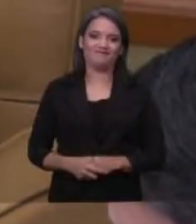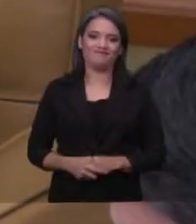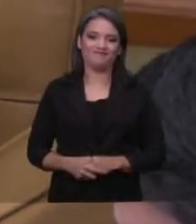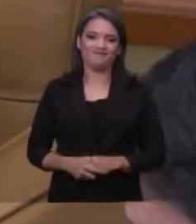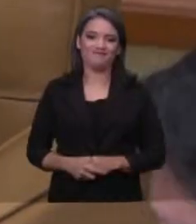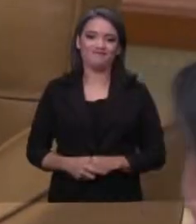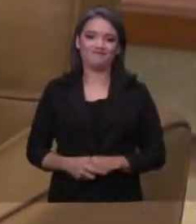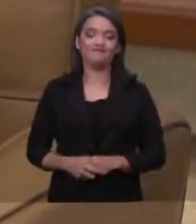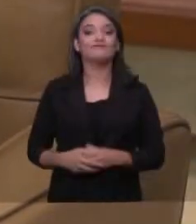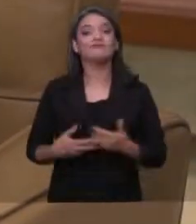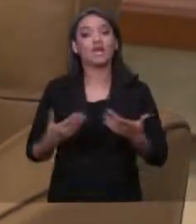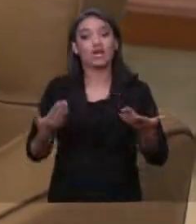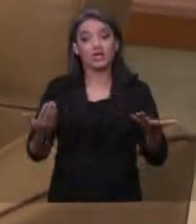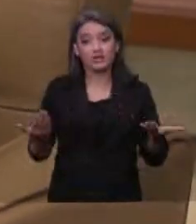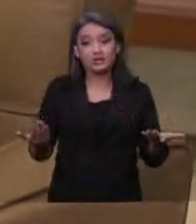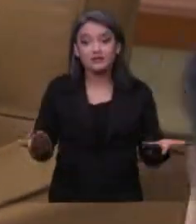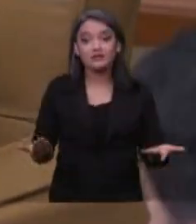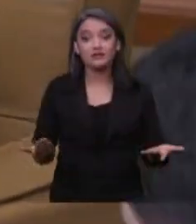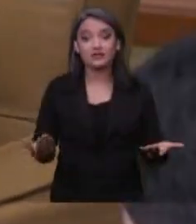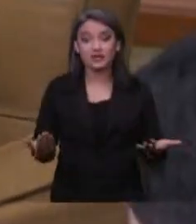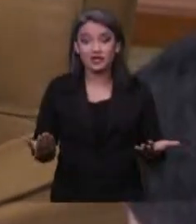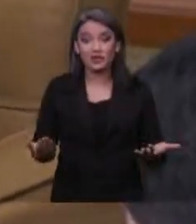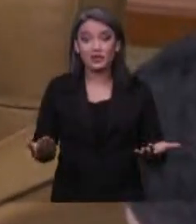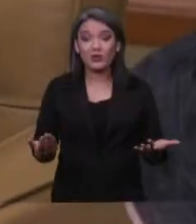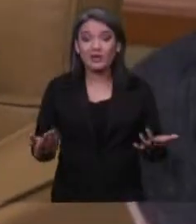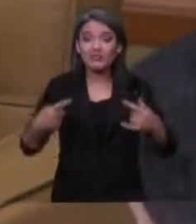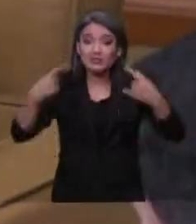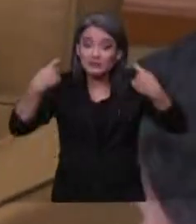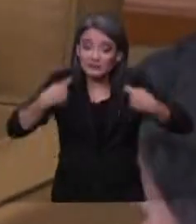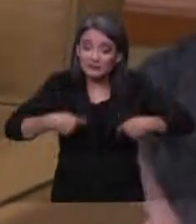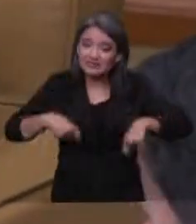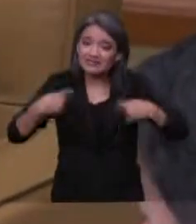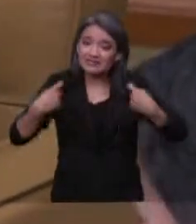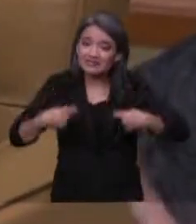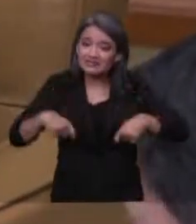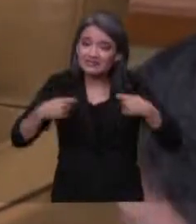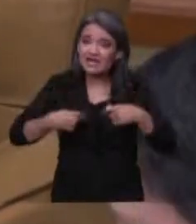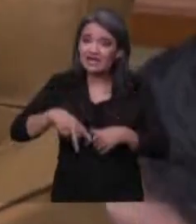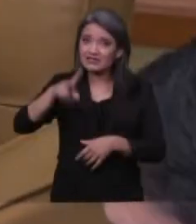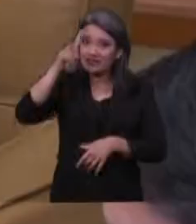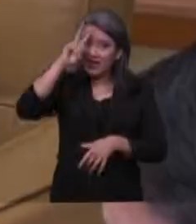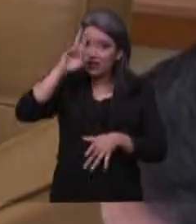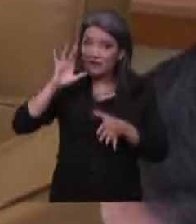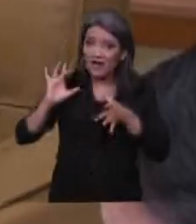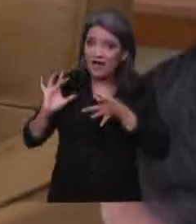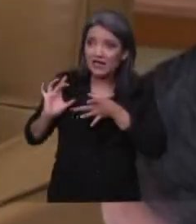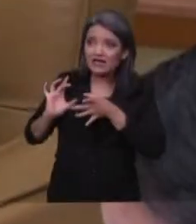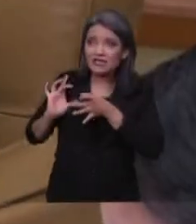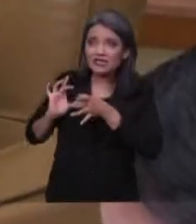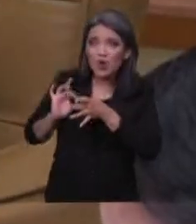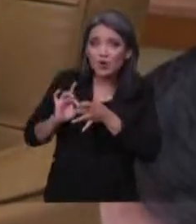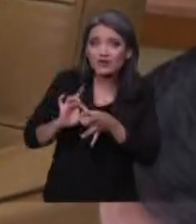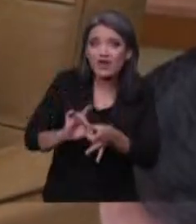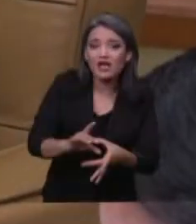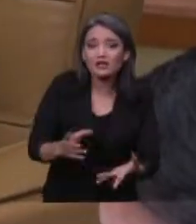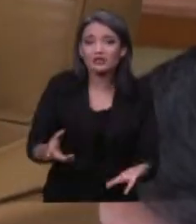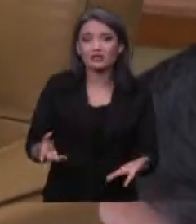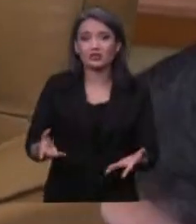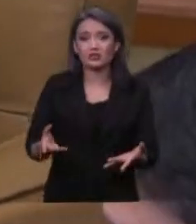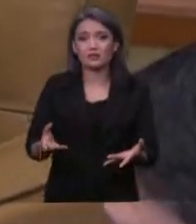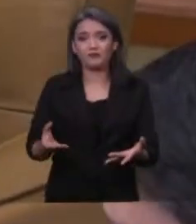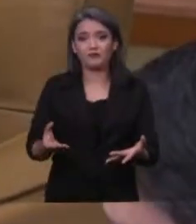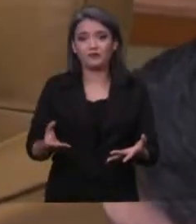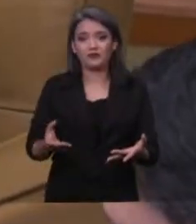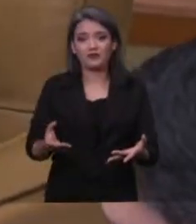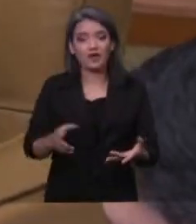Então, é esse o contexto que precisa ser colocado. Nós não estamos julgando apenas